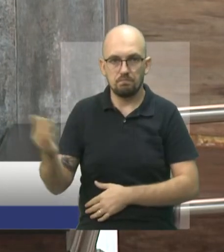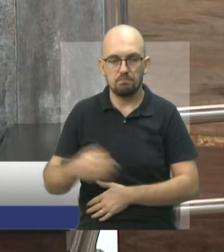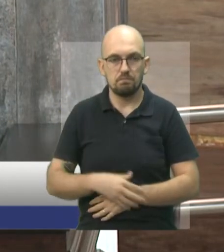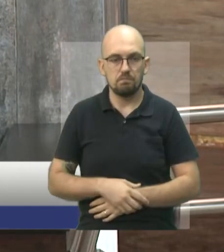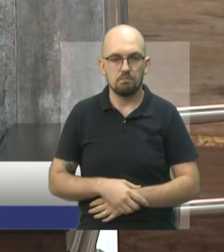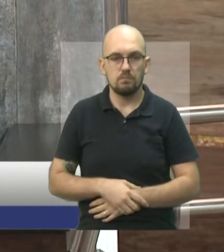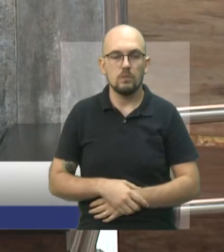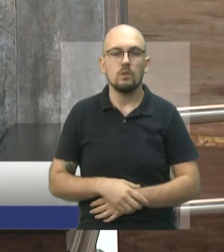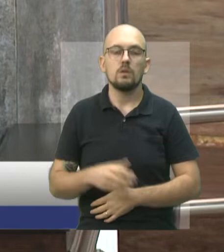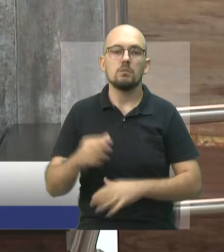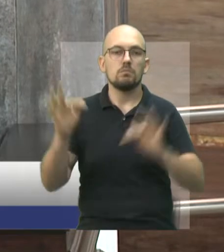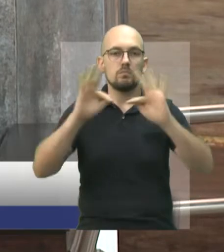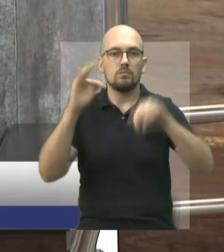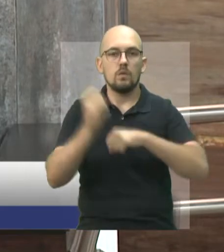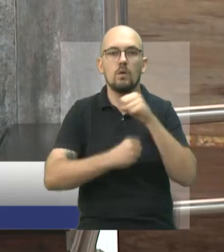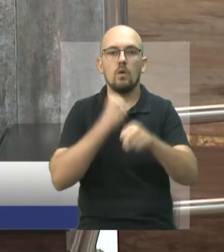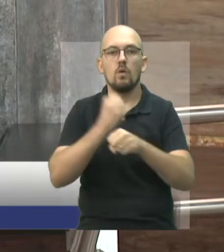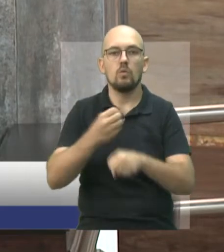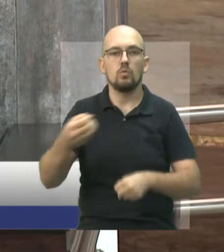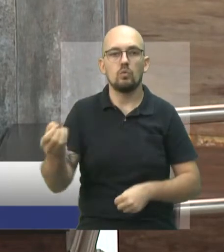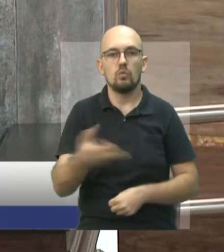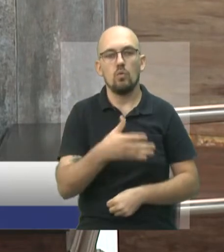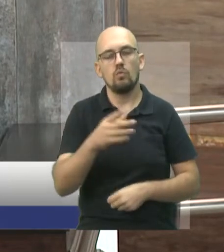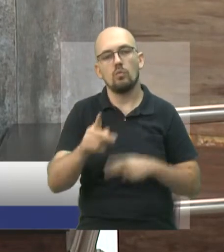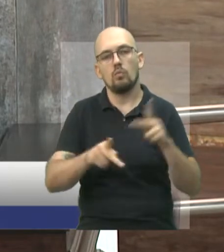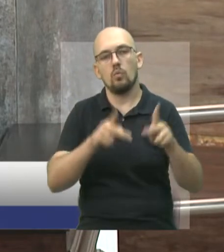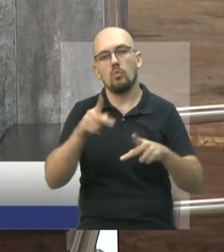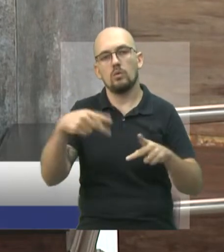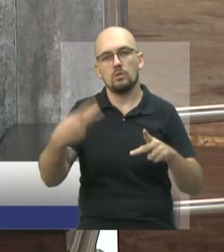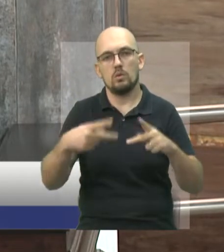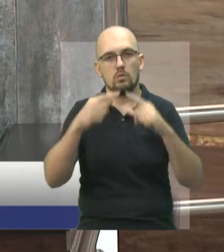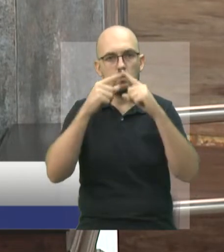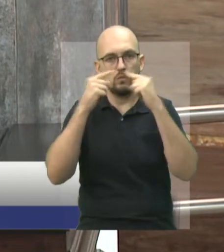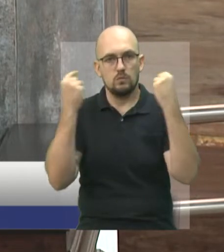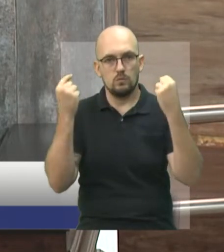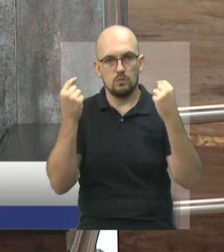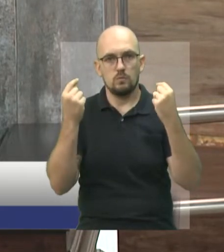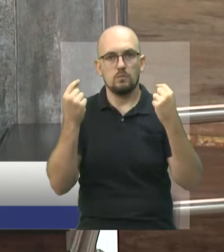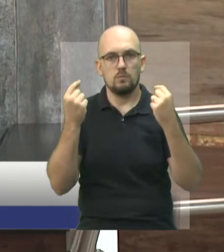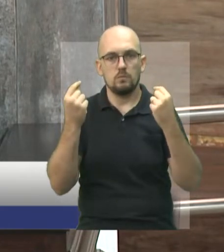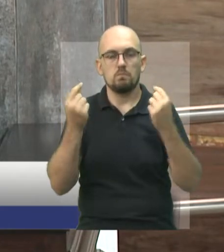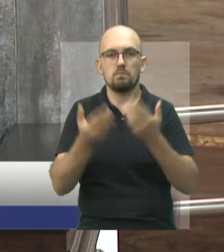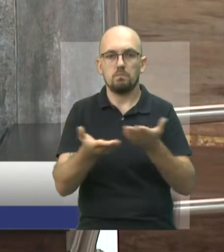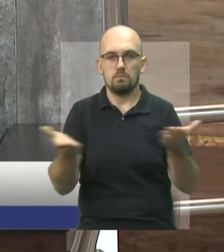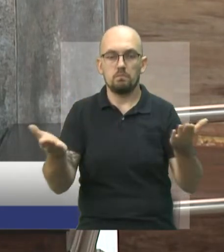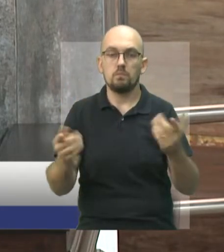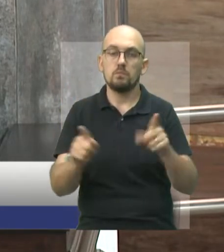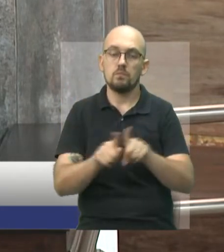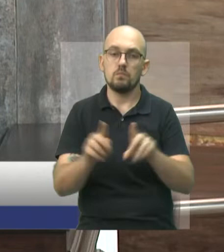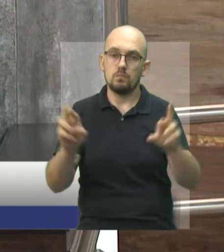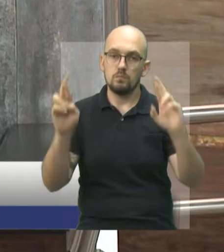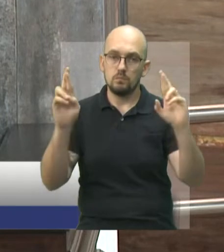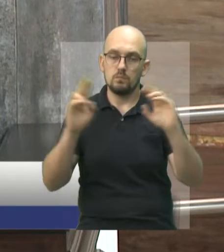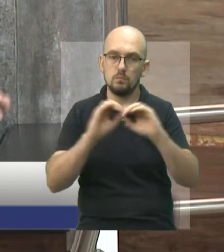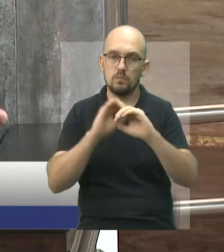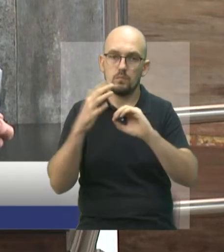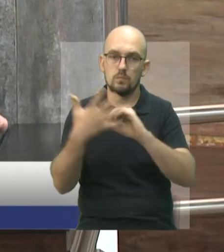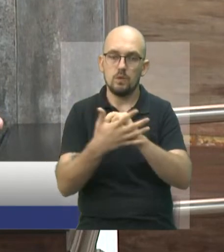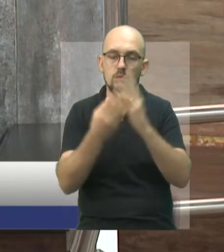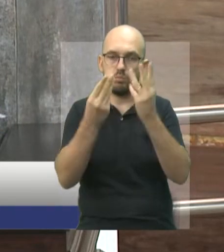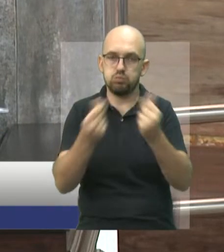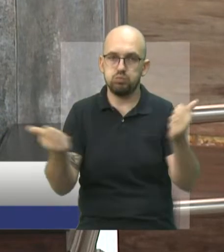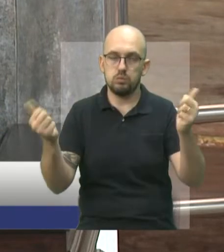certo? E um feliz ano novo à população jauense, e que essa pandemia se